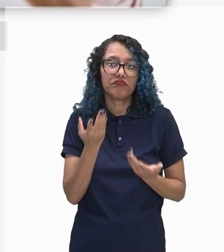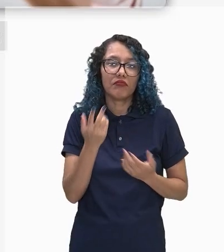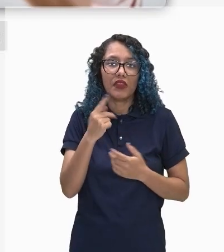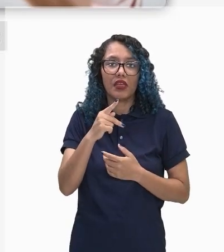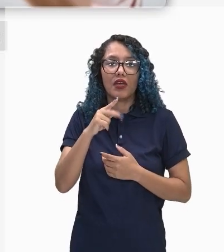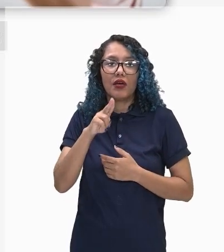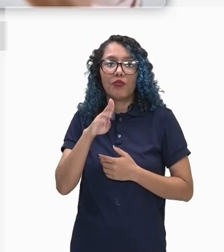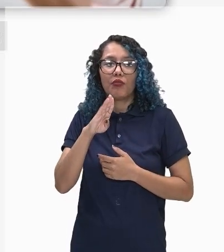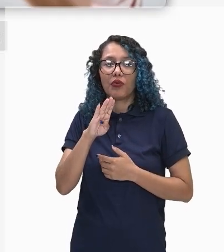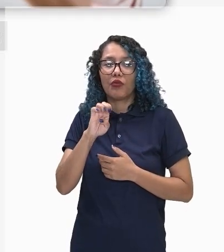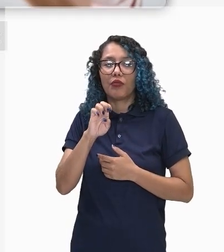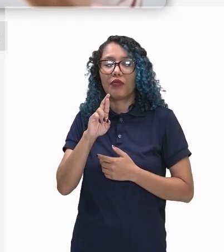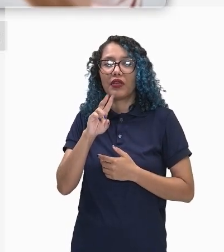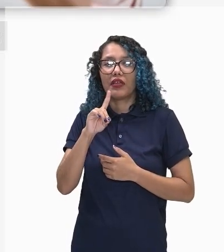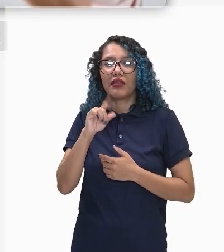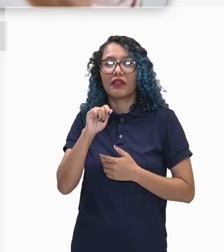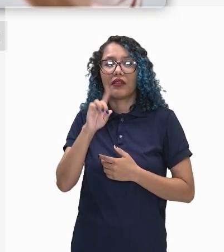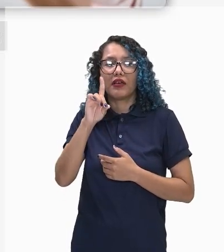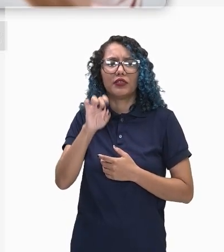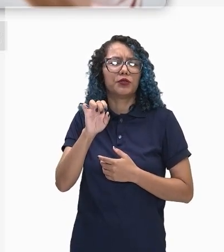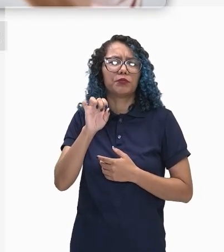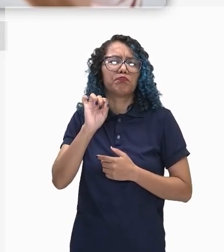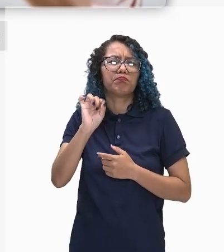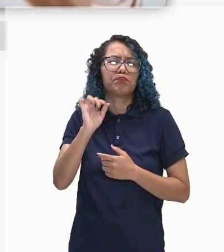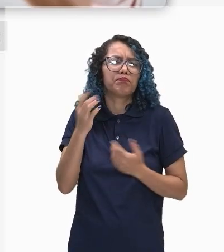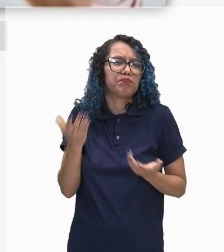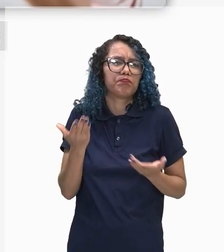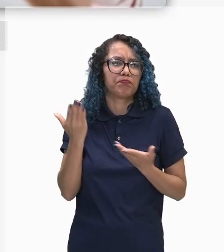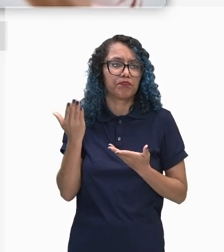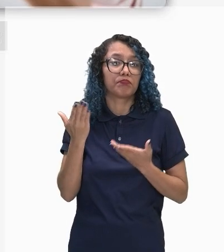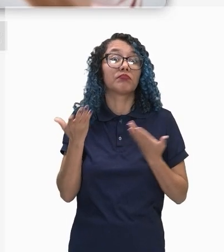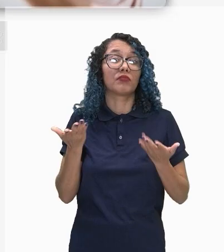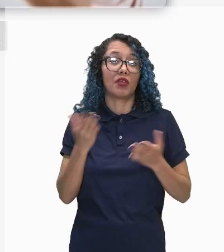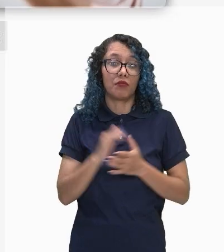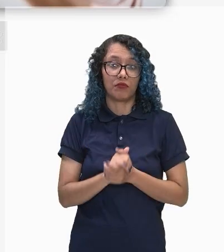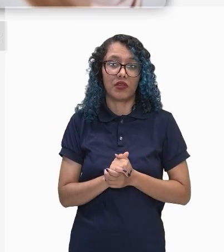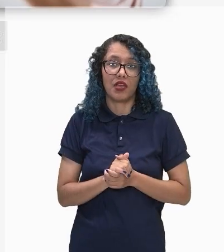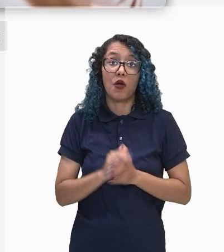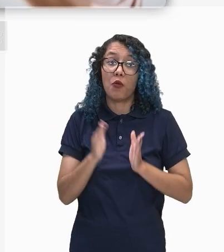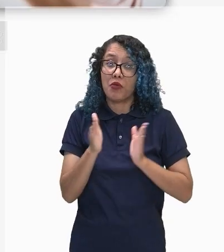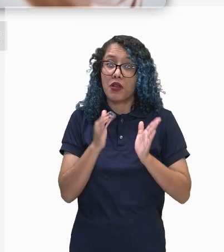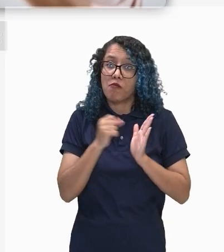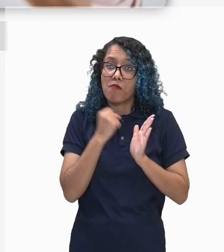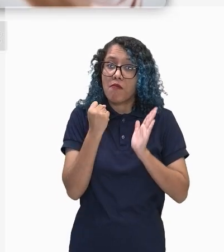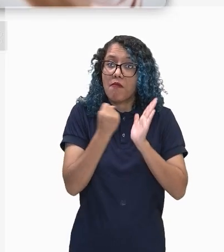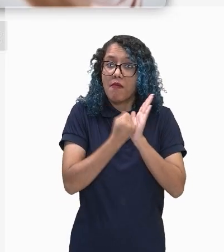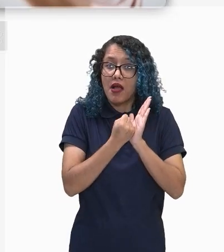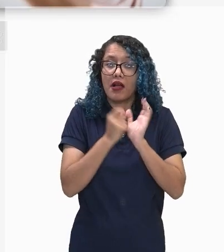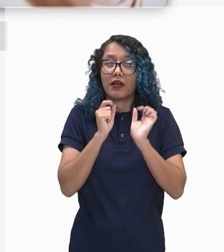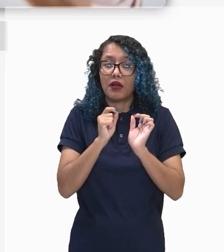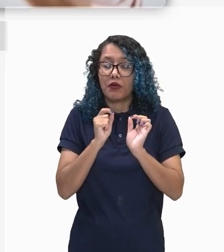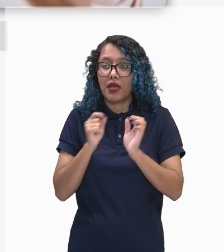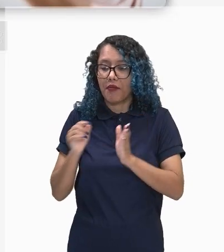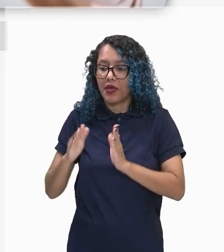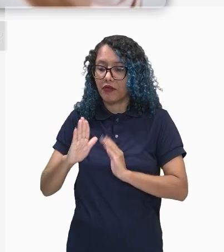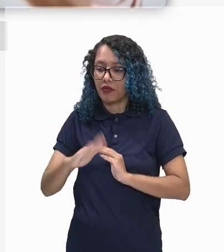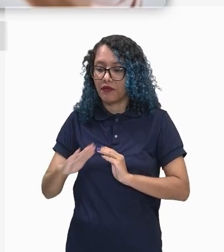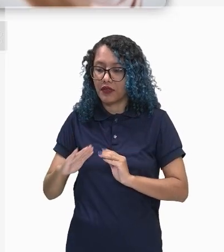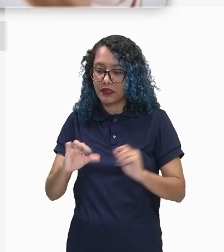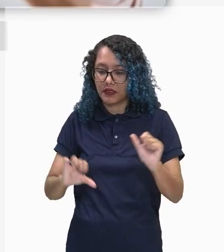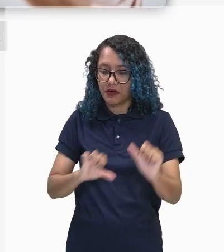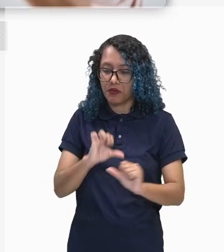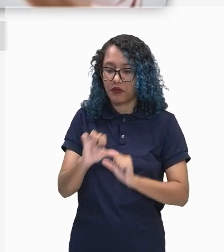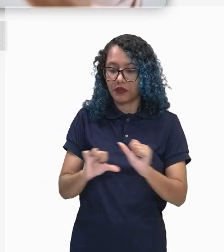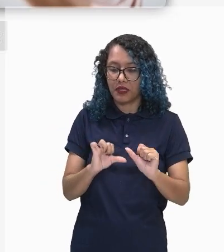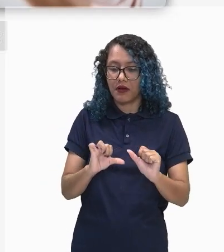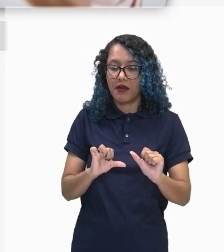o que é a puberdade? Então, a puberdade ela é um período que marca a transição da infância